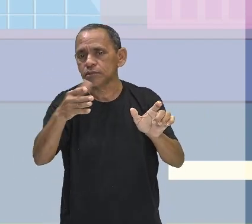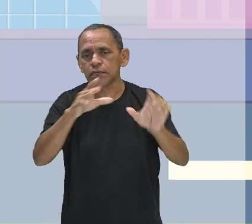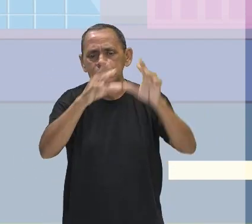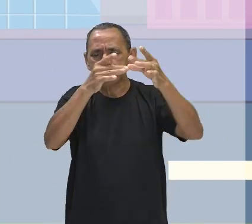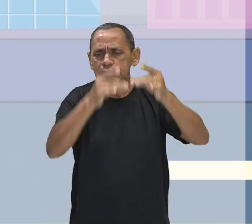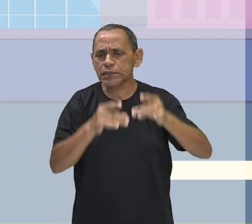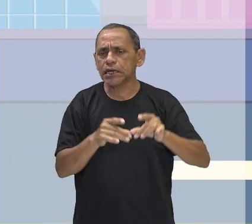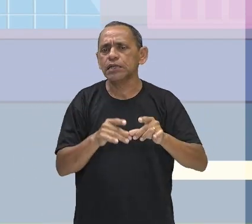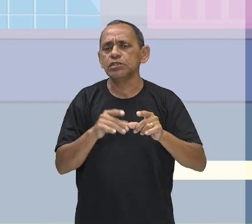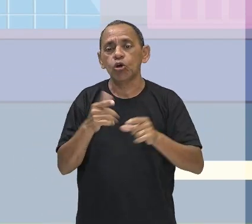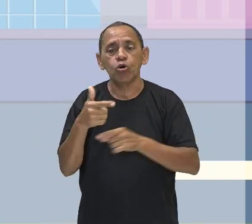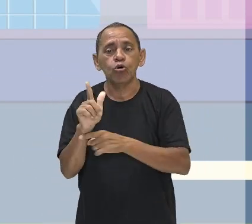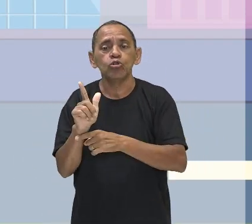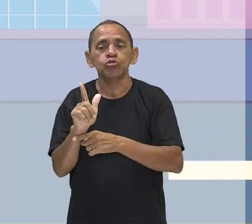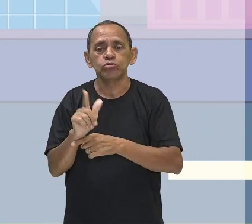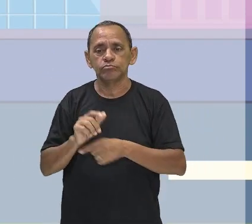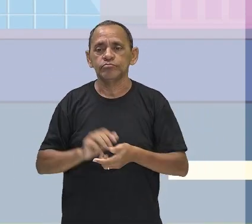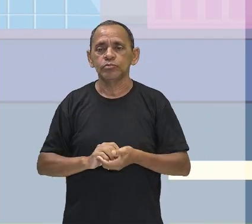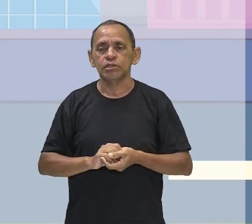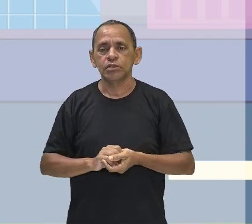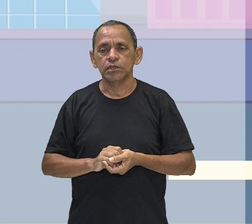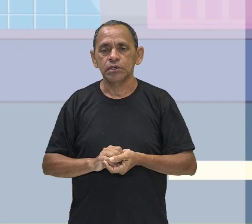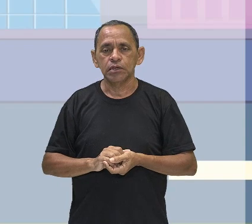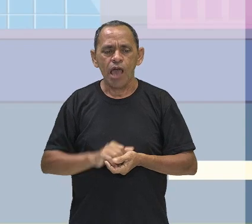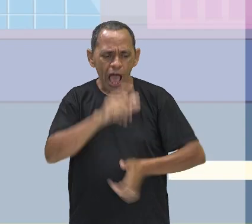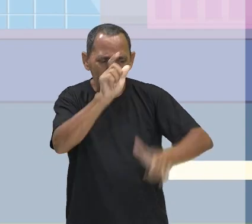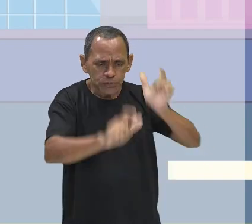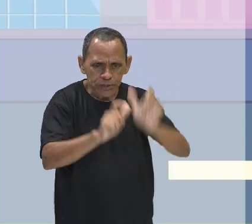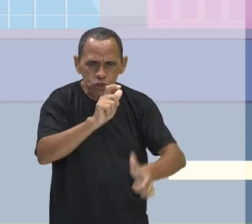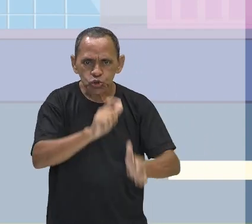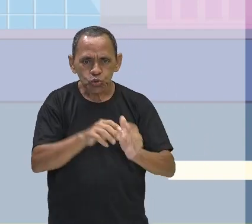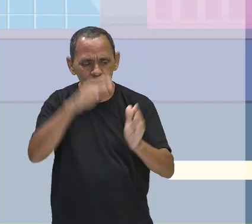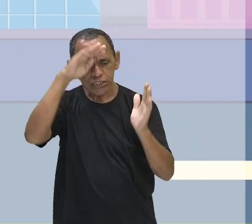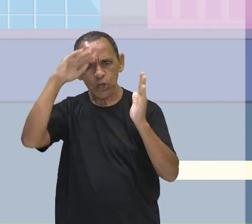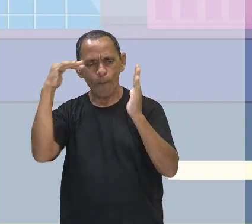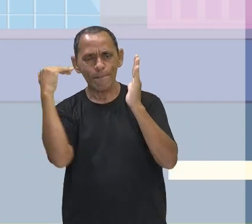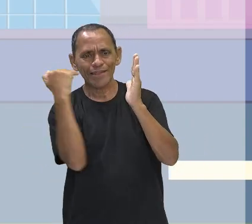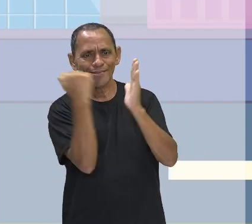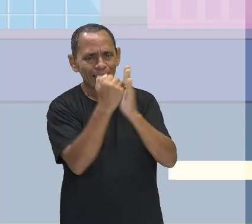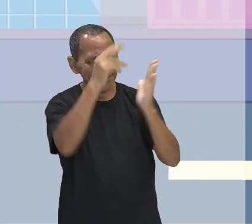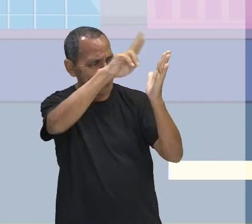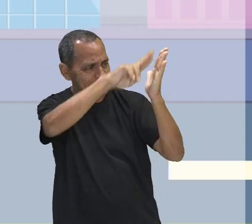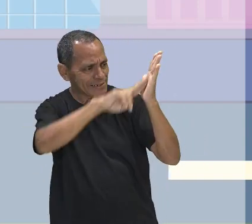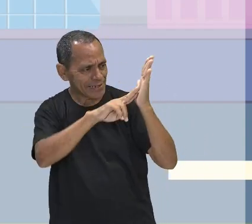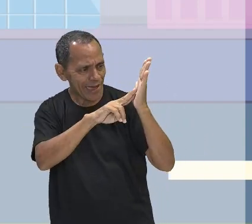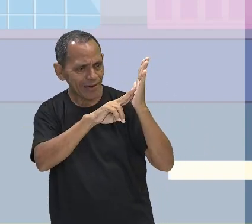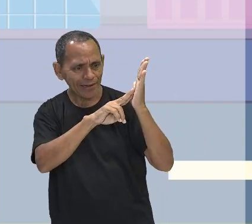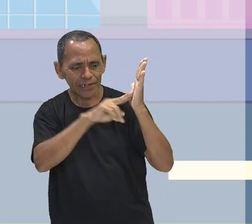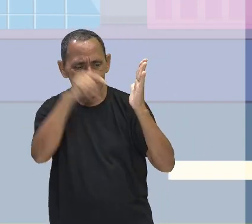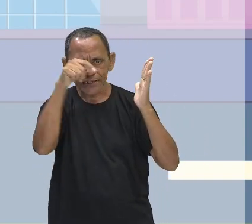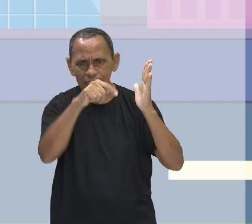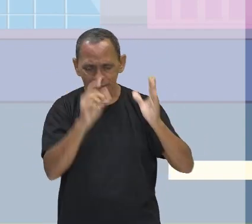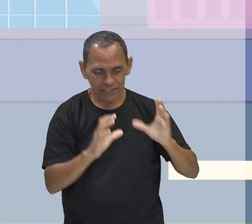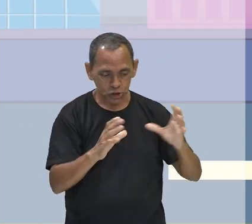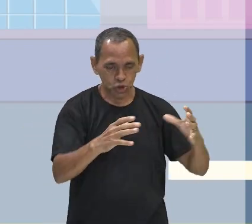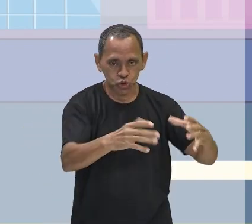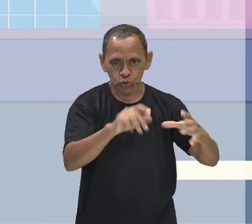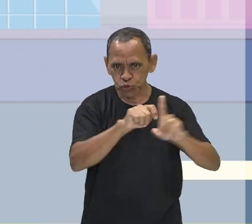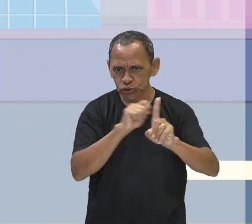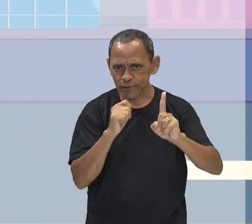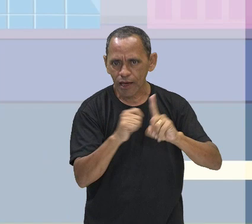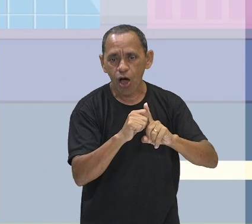cumpre estas normas, quem não segue as regras daquele grupamento social, pode até